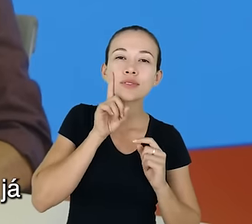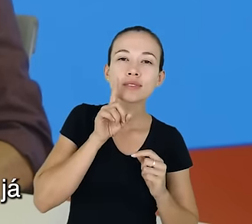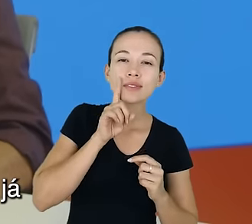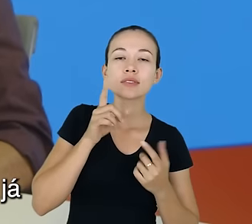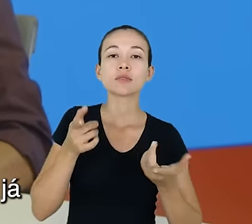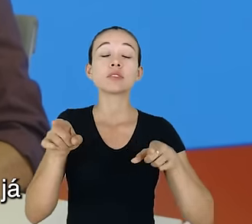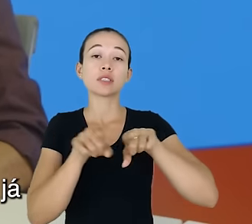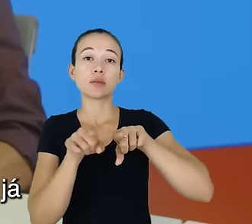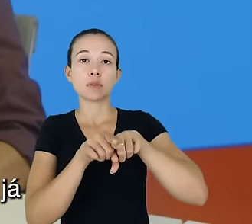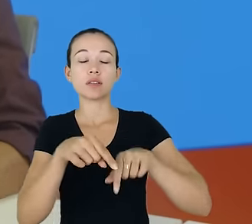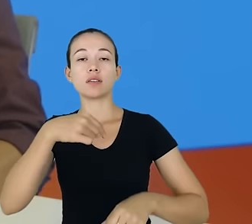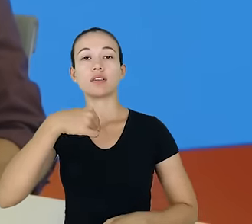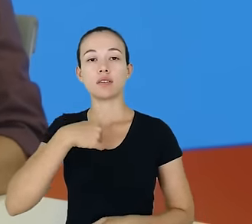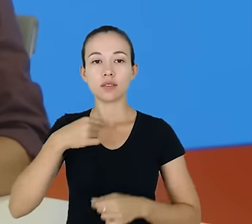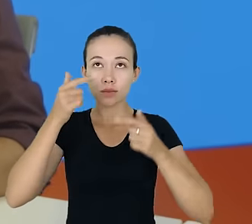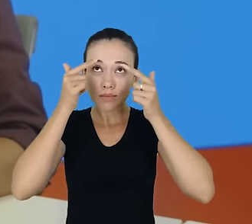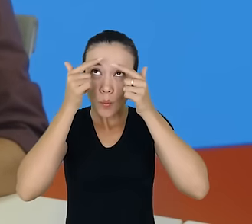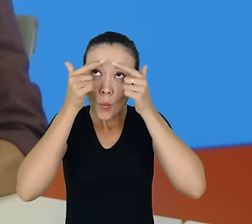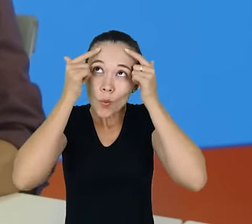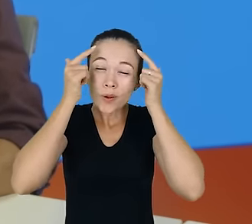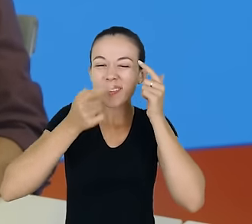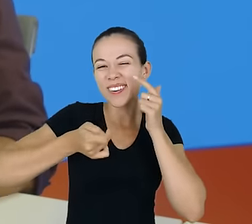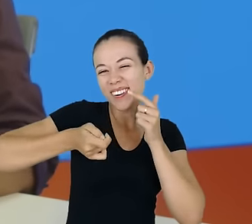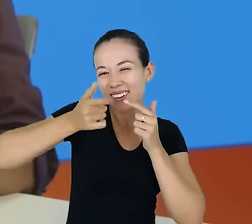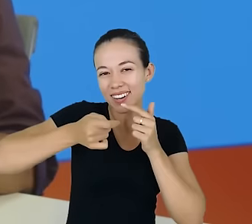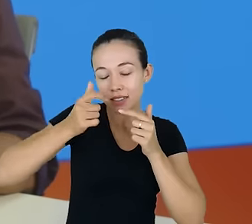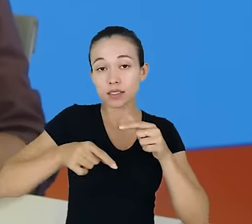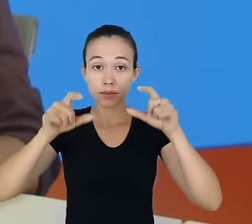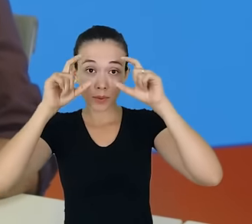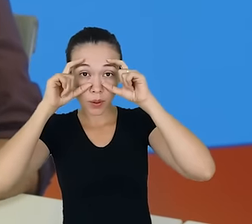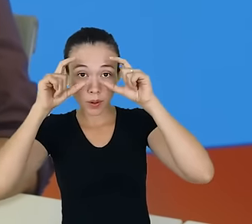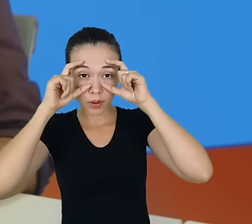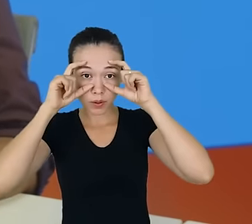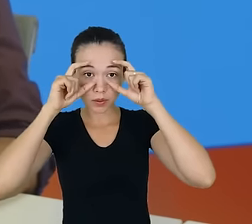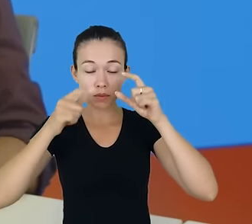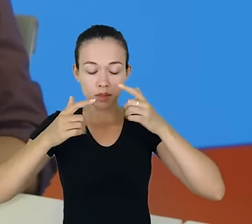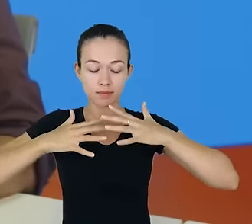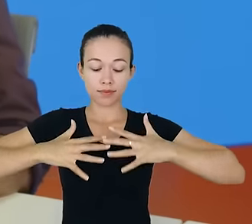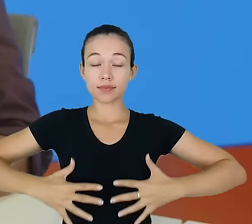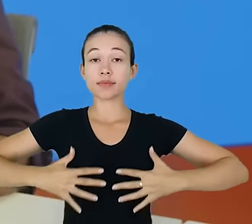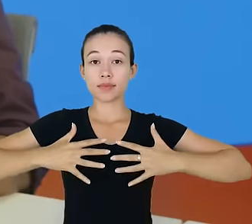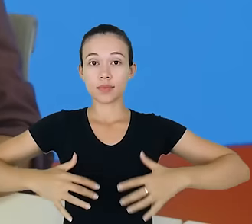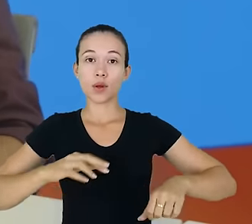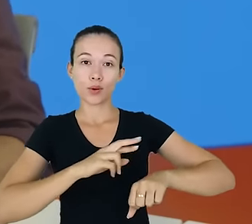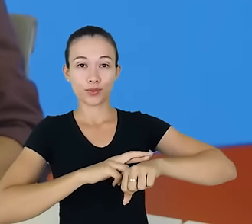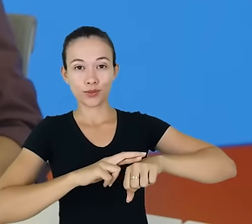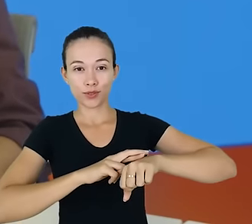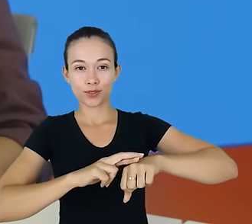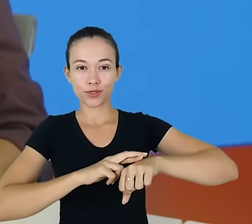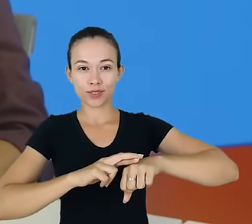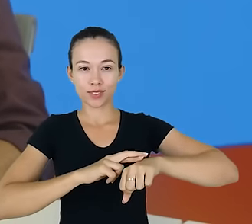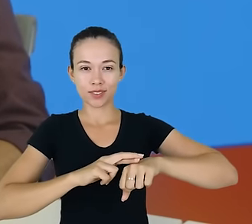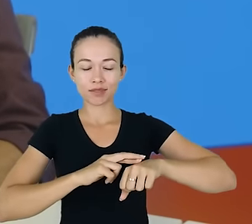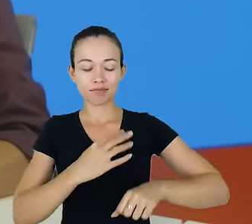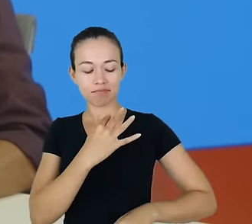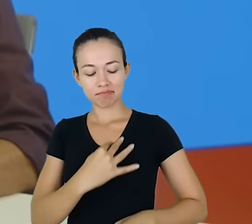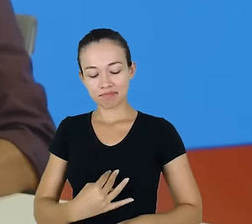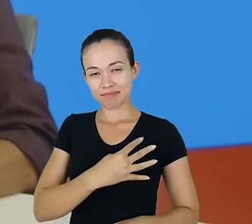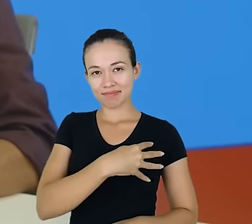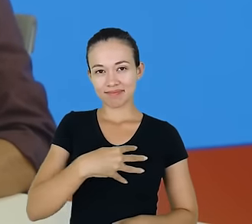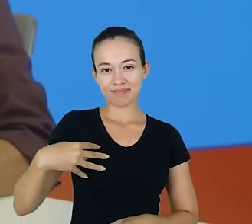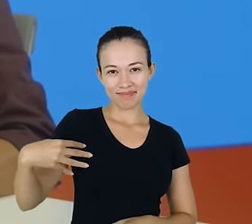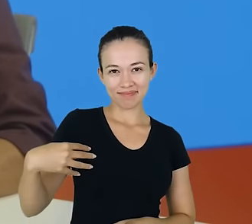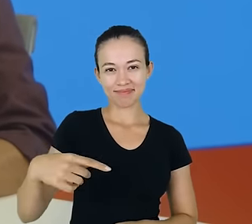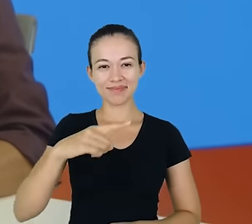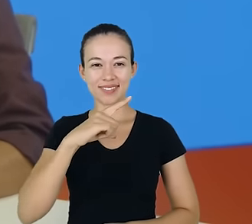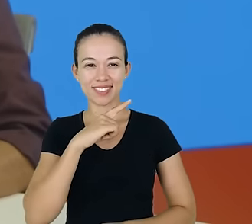já né E tenho óculos estou com a camisa hoje é roxa um quadricular lado aqui né